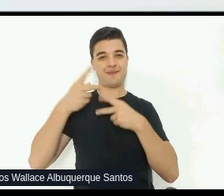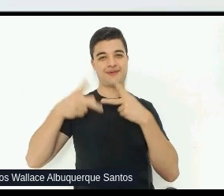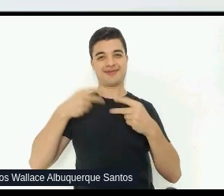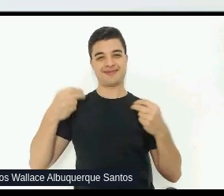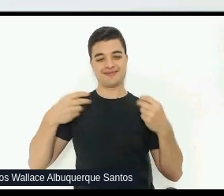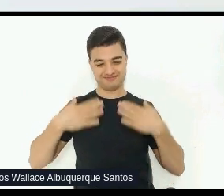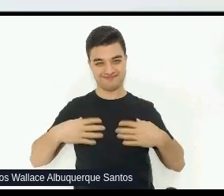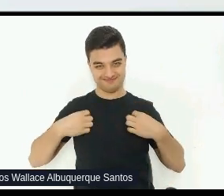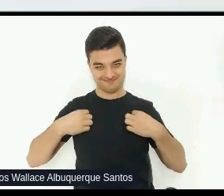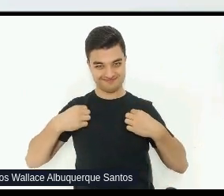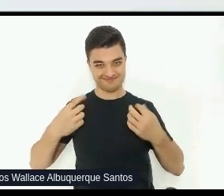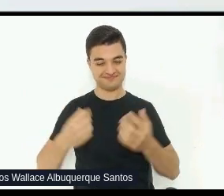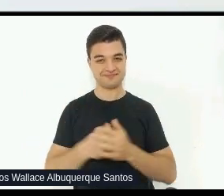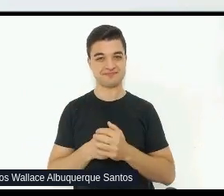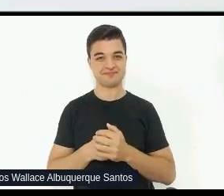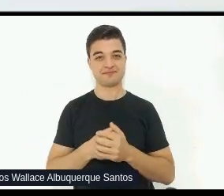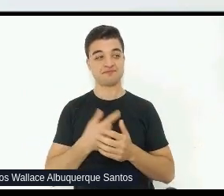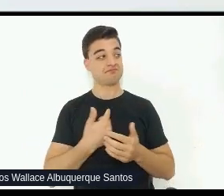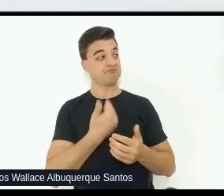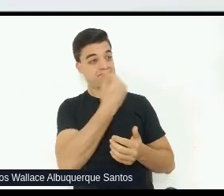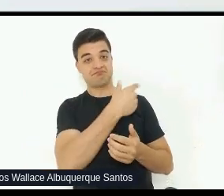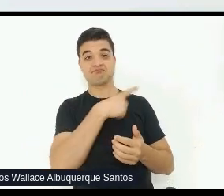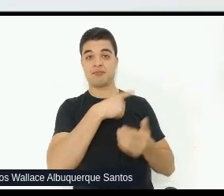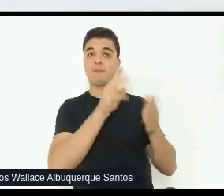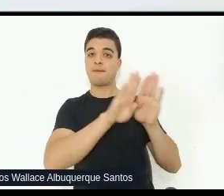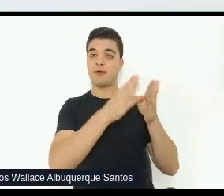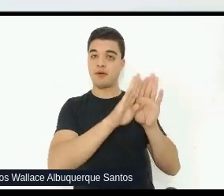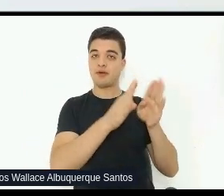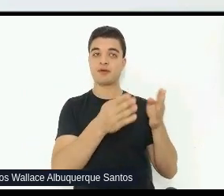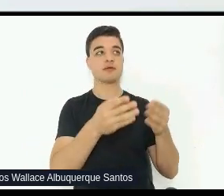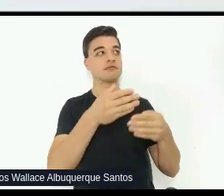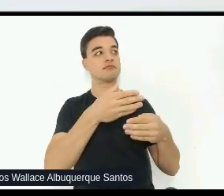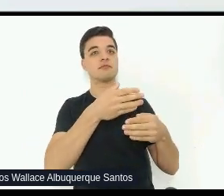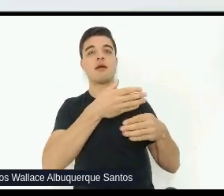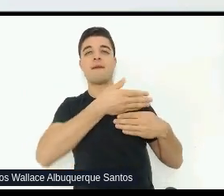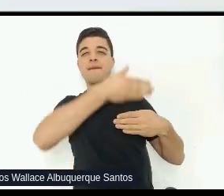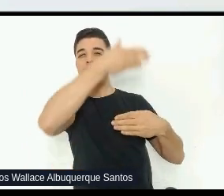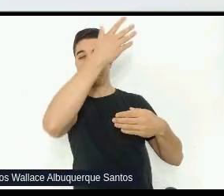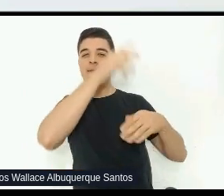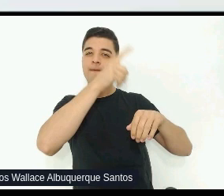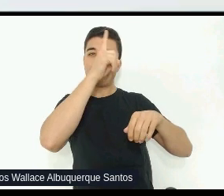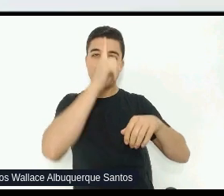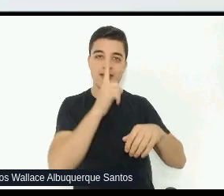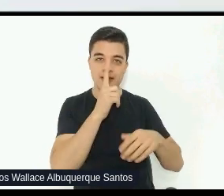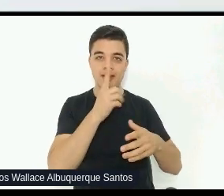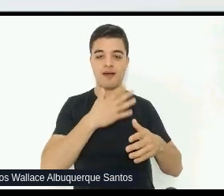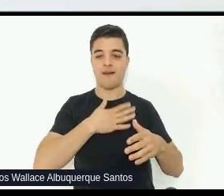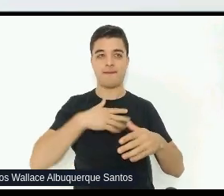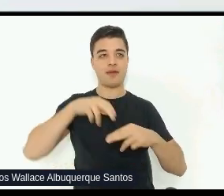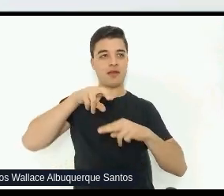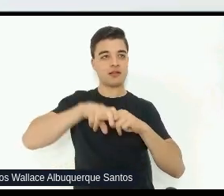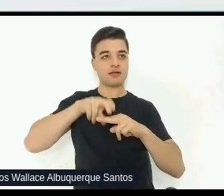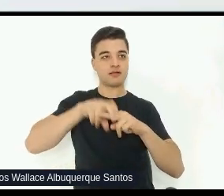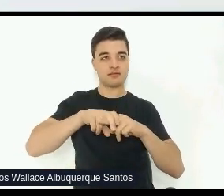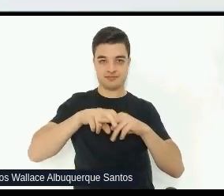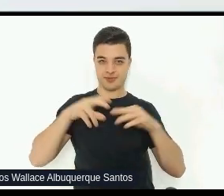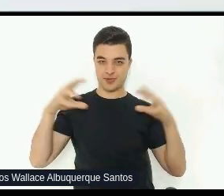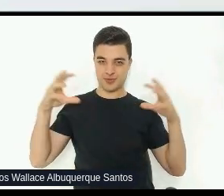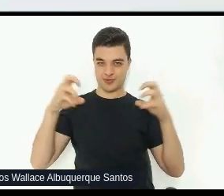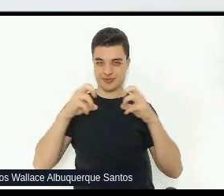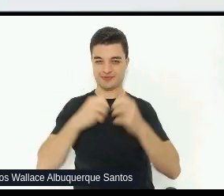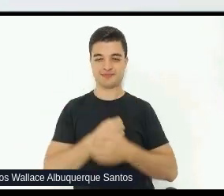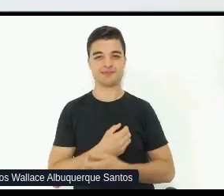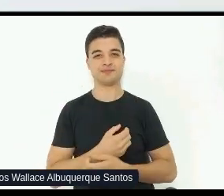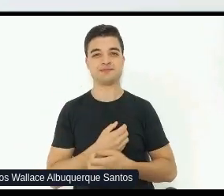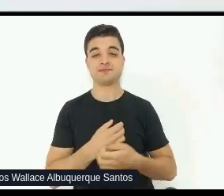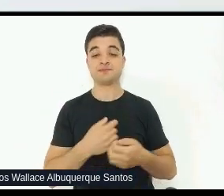Atrás de mim a gente tem uma porta, uma parede amarela e a minha cadeira escura aqui atrás. Bom, falar um pouquinho sobre mim profissionalmente,